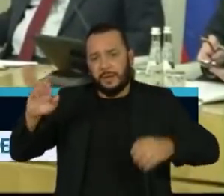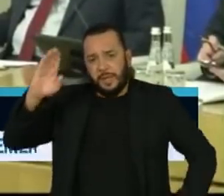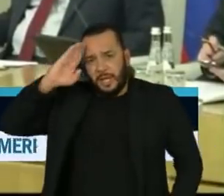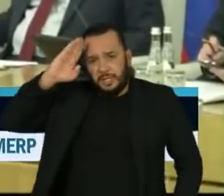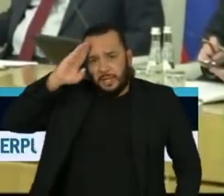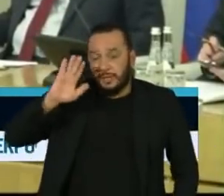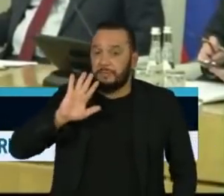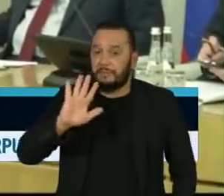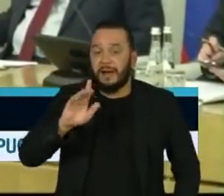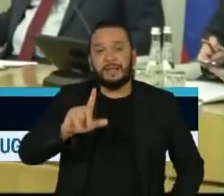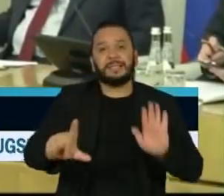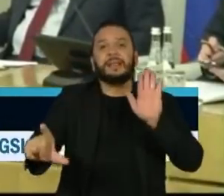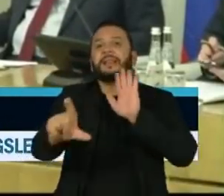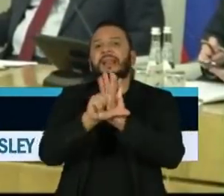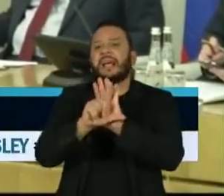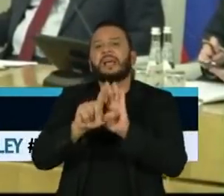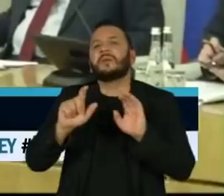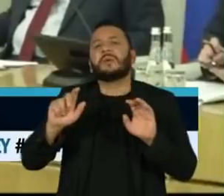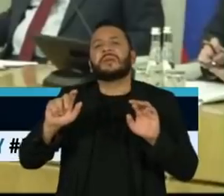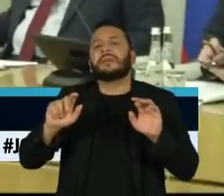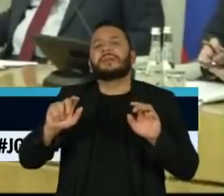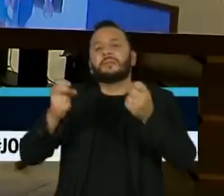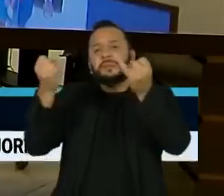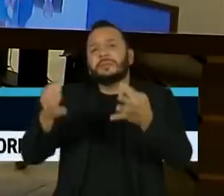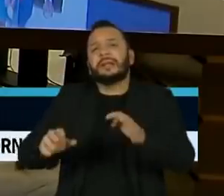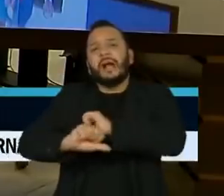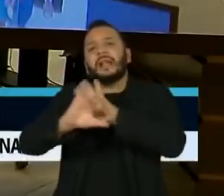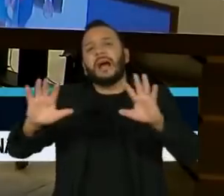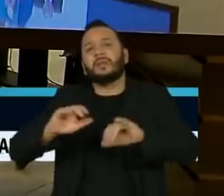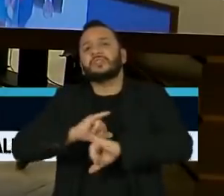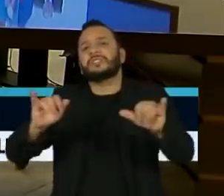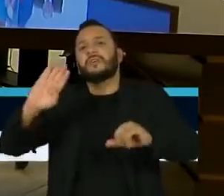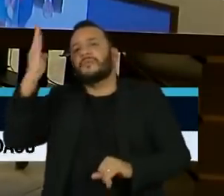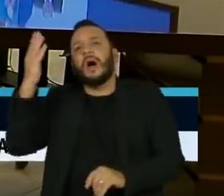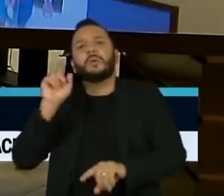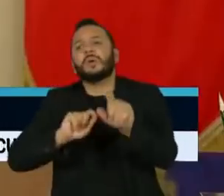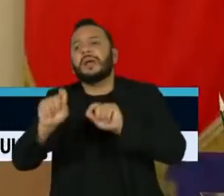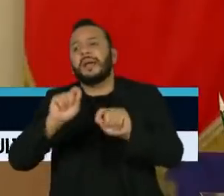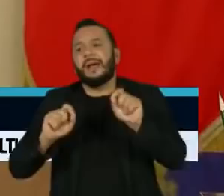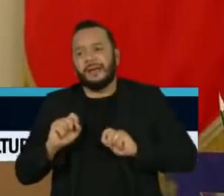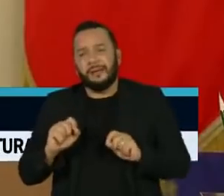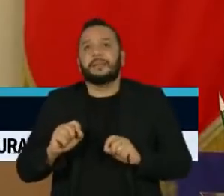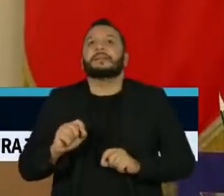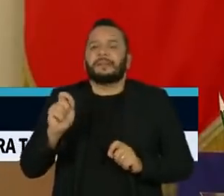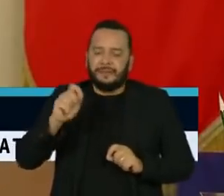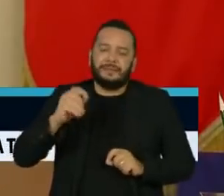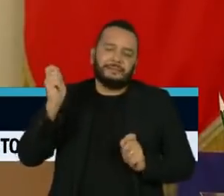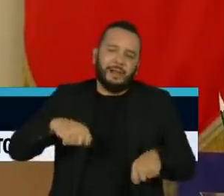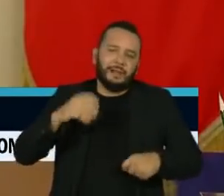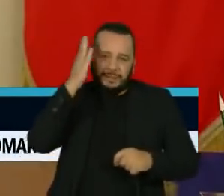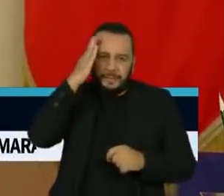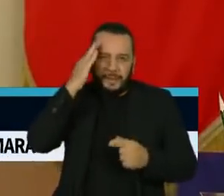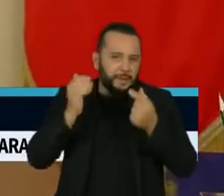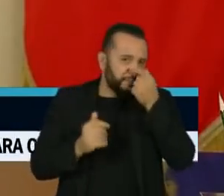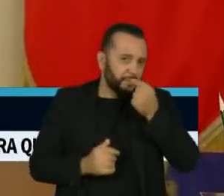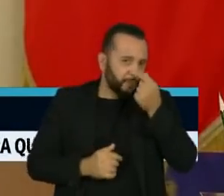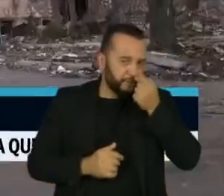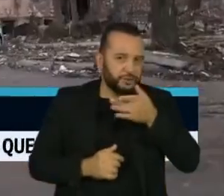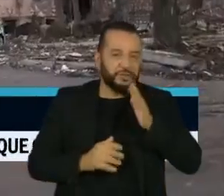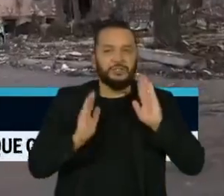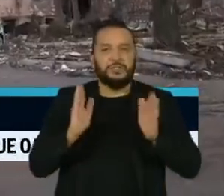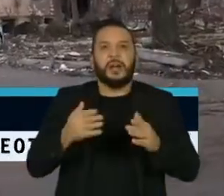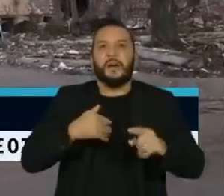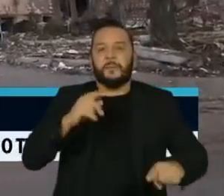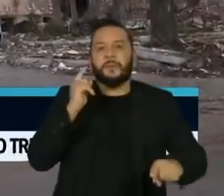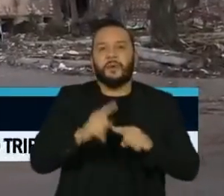porém a lei não define o que são notícias falsas Mas é possível ter uma ideia o presidente Vladimir Putin já